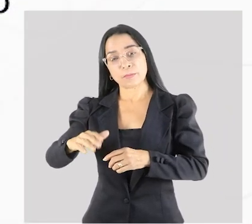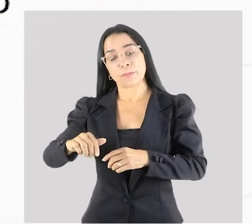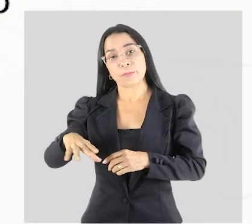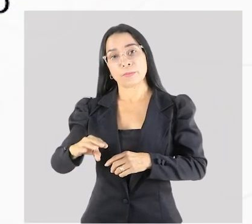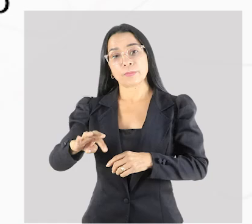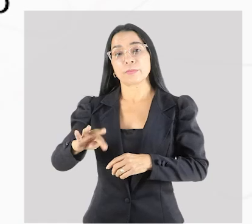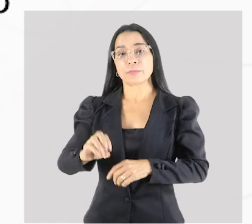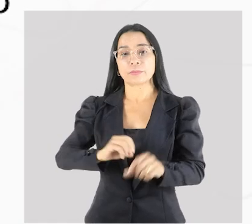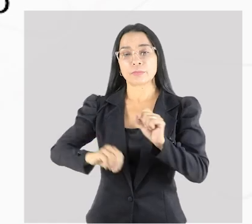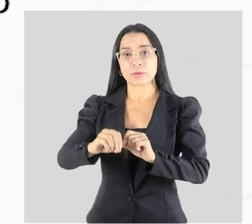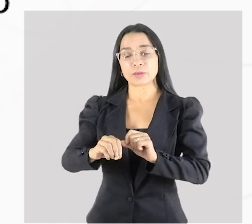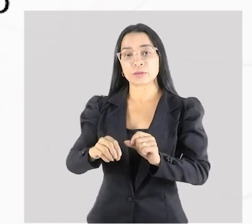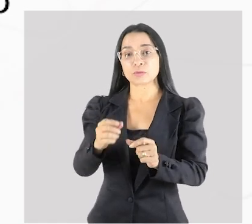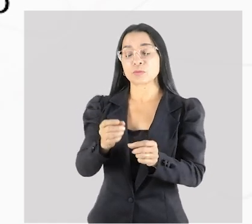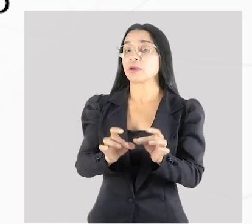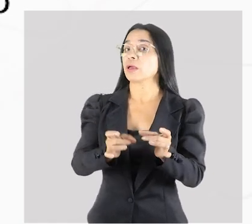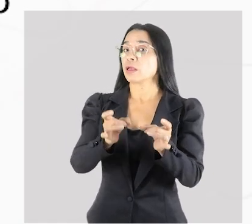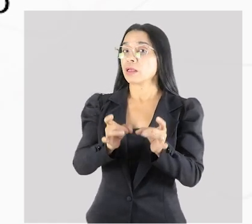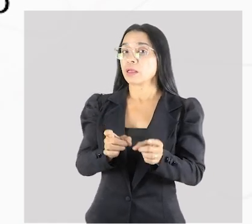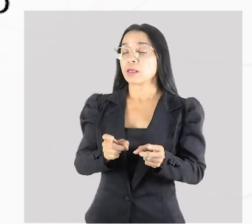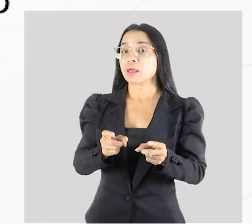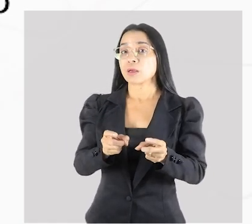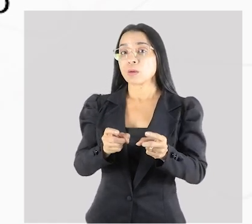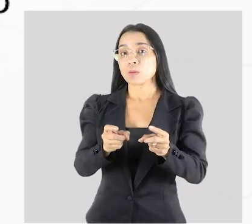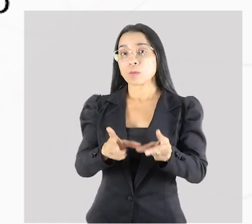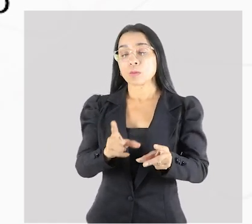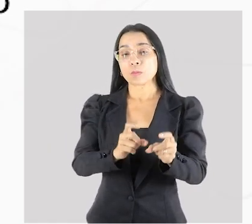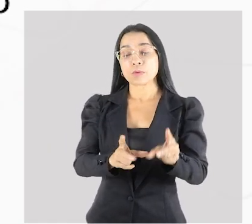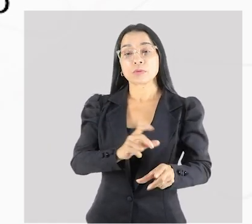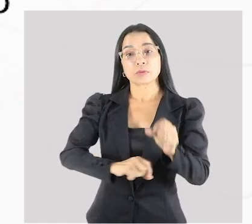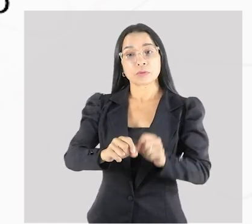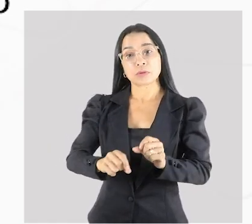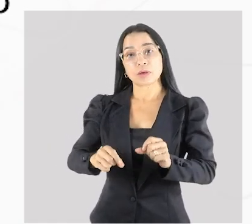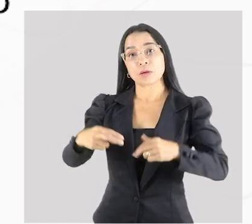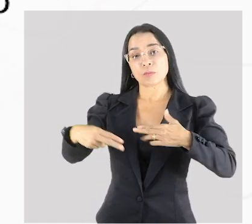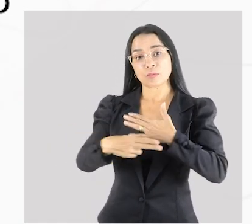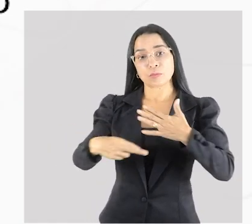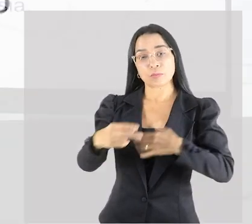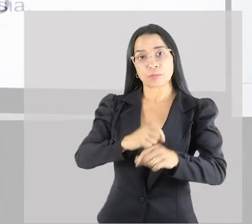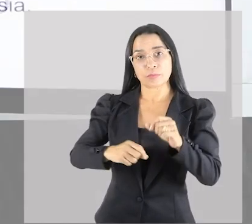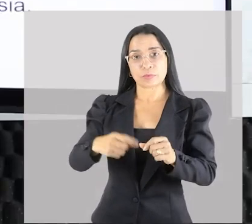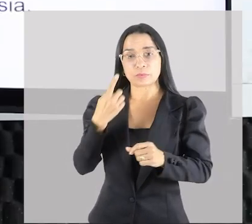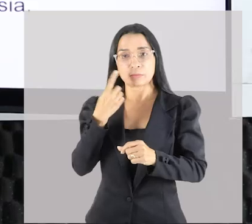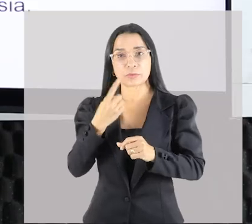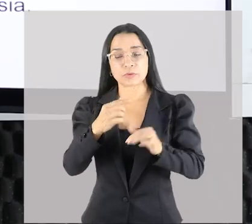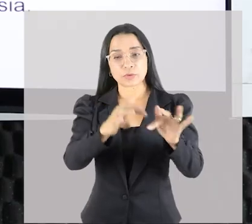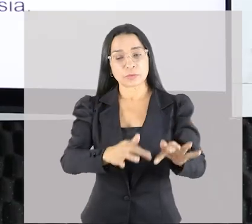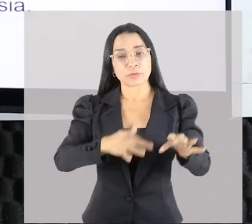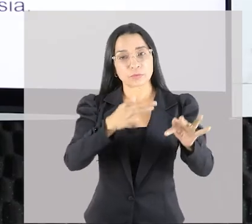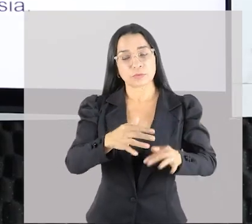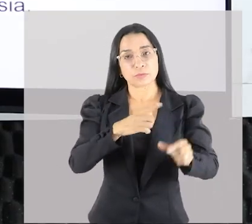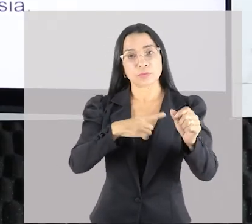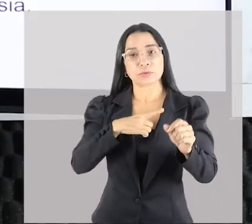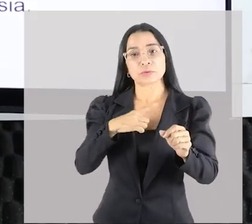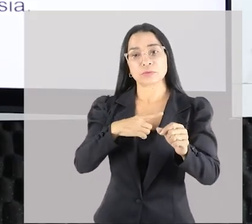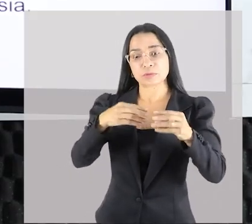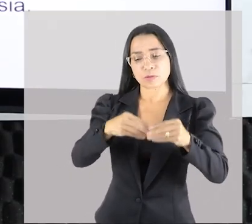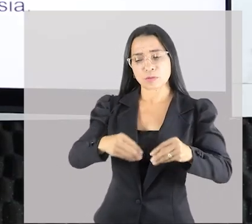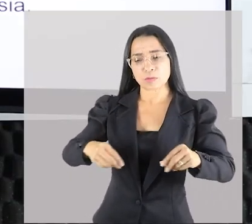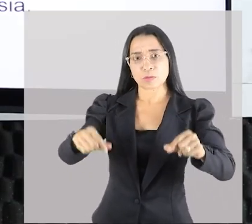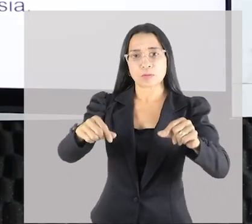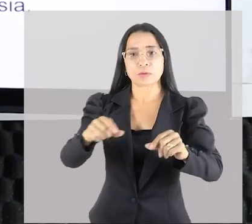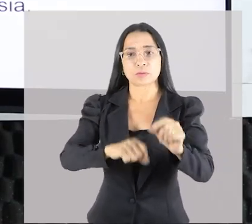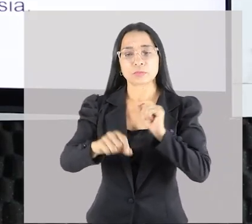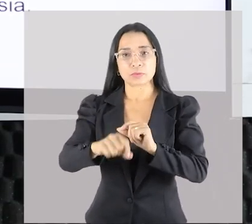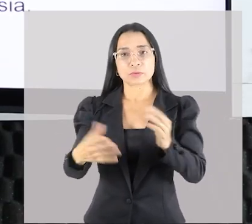já vimos que o feudalismo foi aquele período em que você tem uma certa